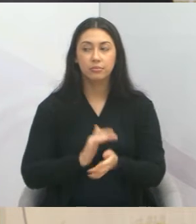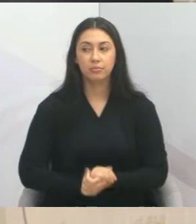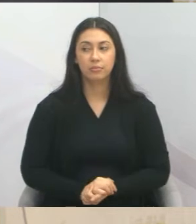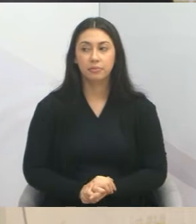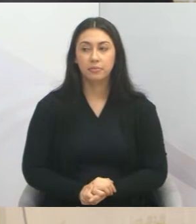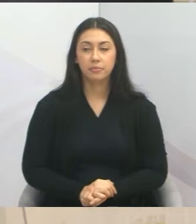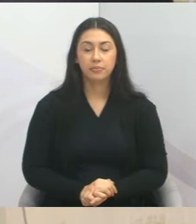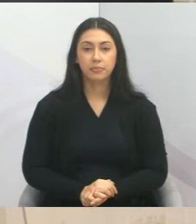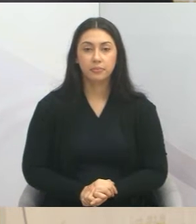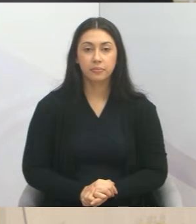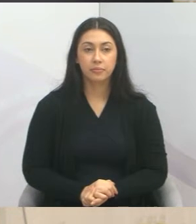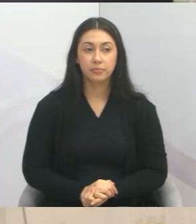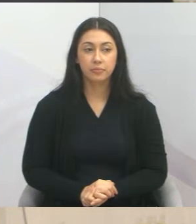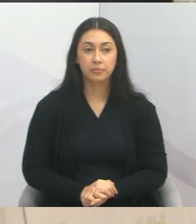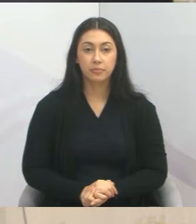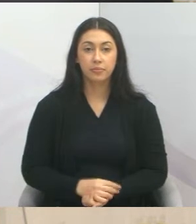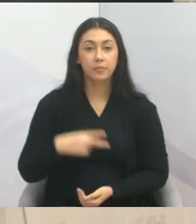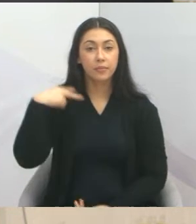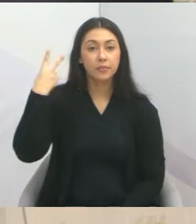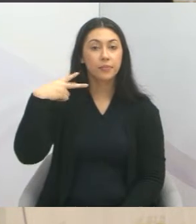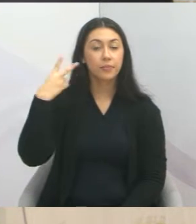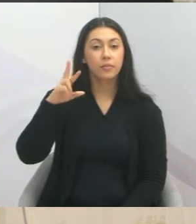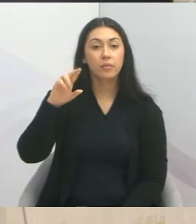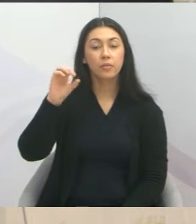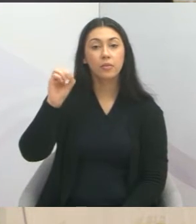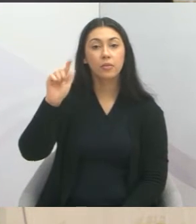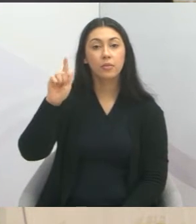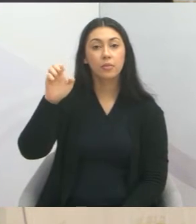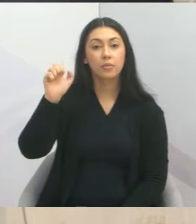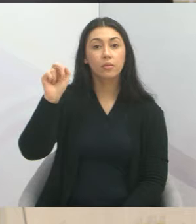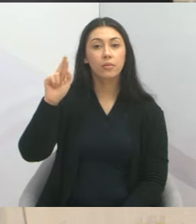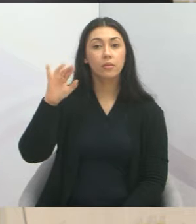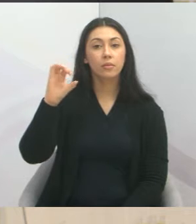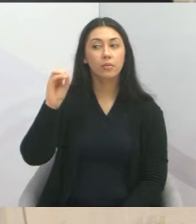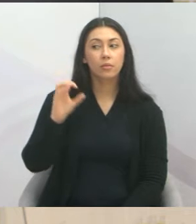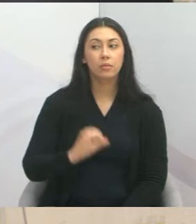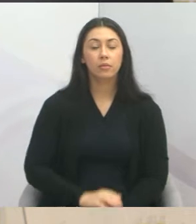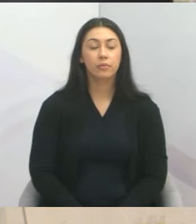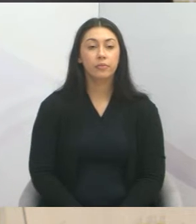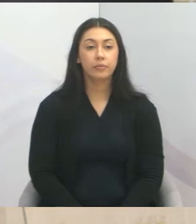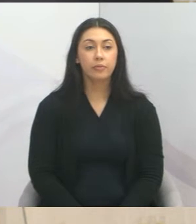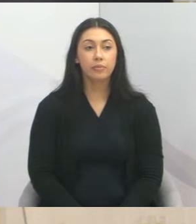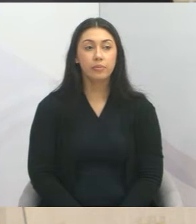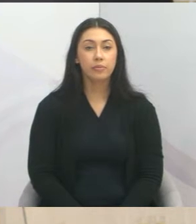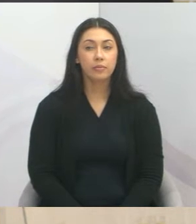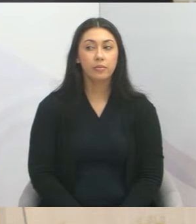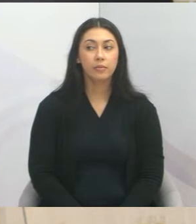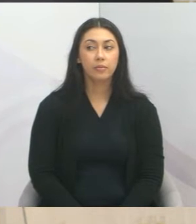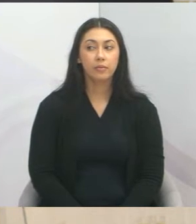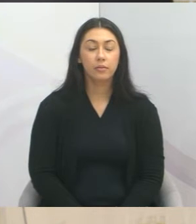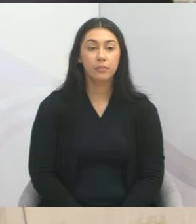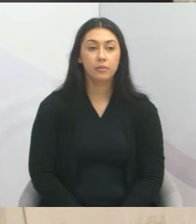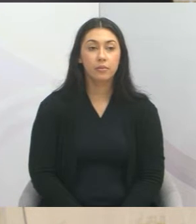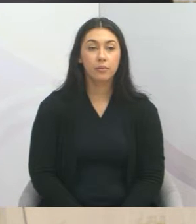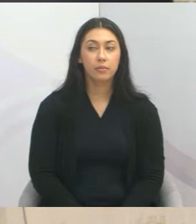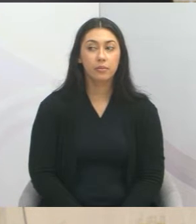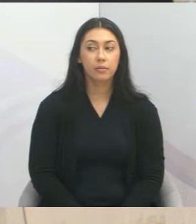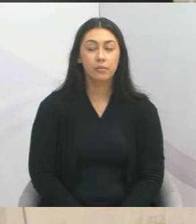para divulgação da presente manifestação Vereador Rogério Timóteo a